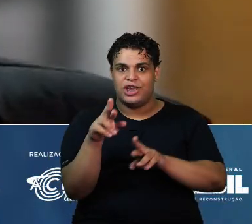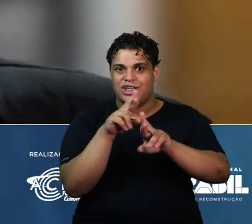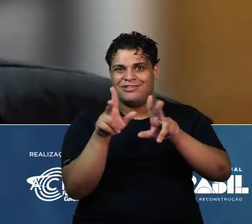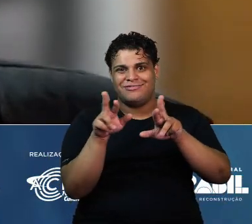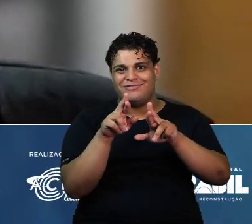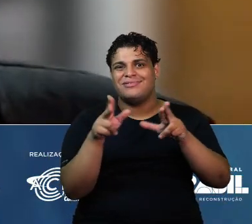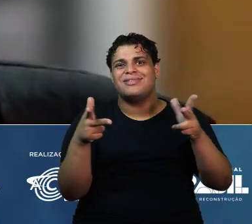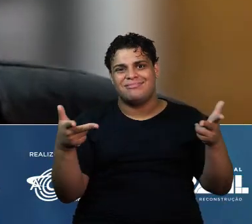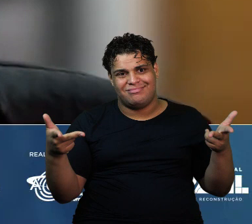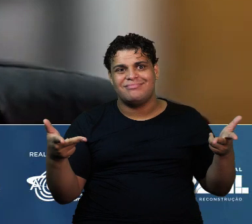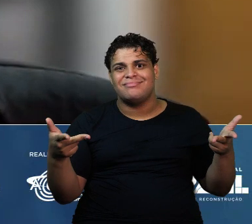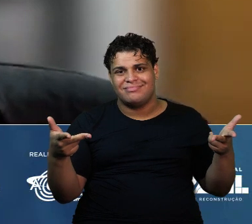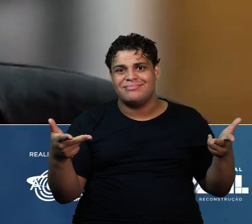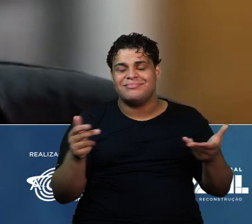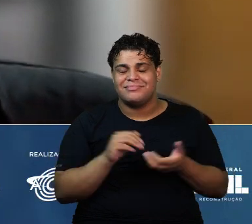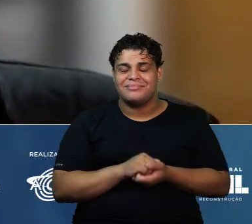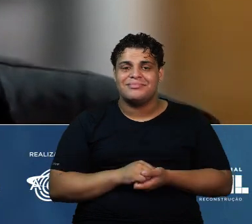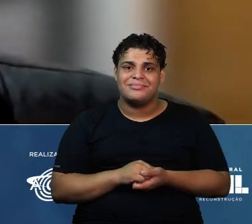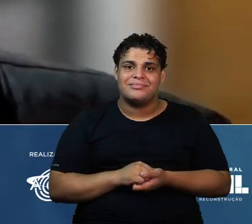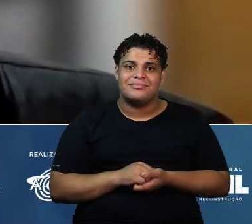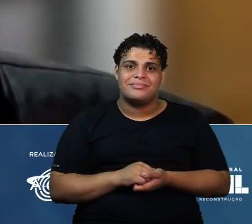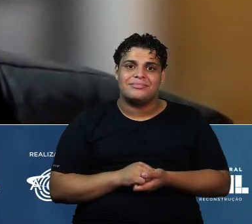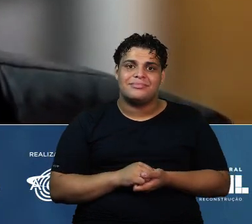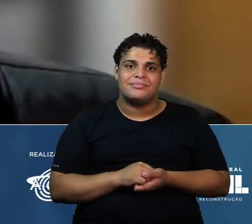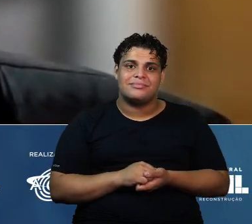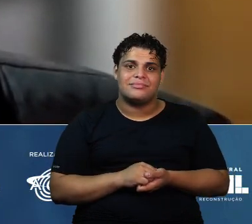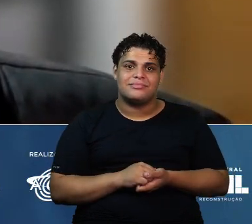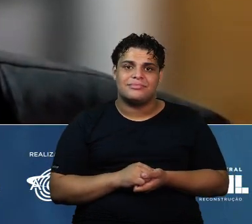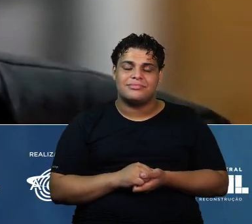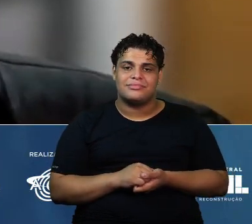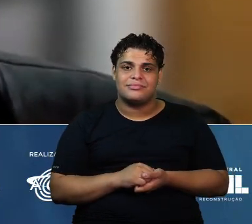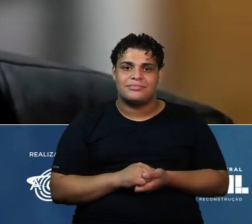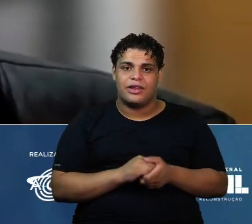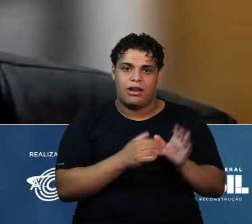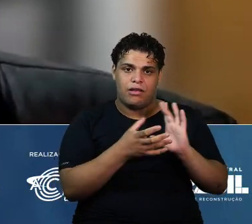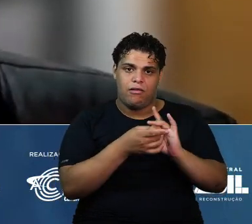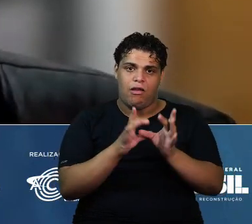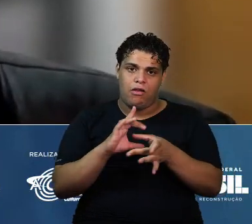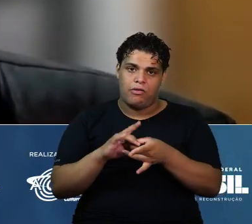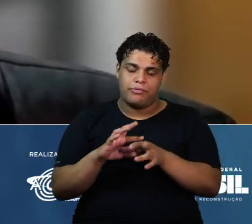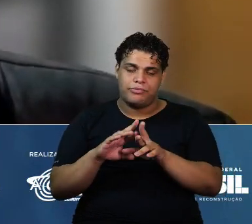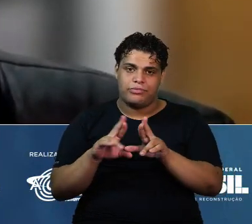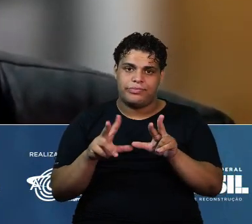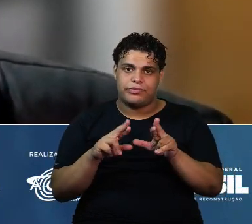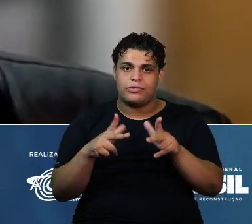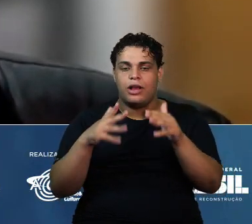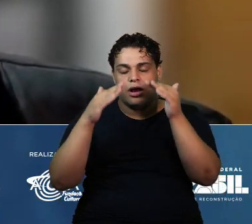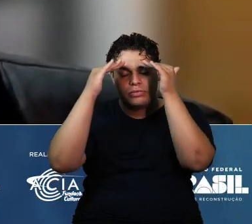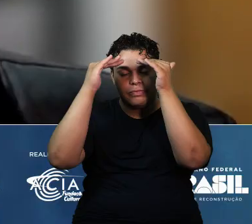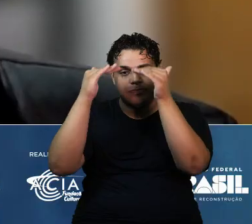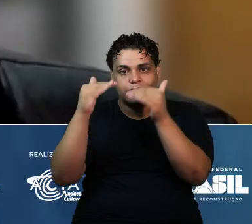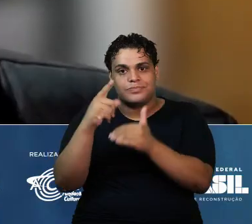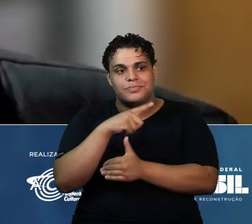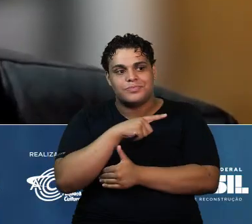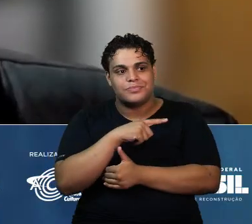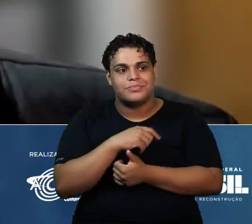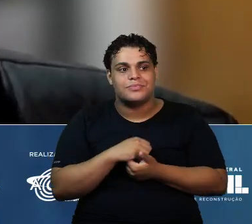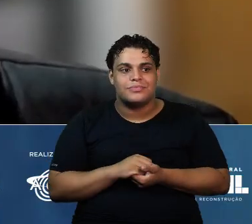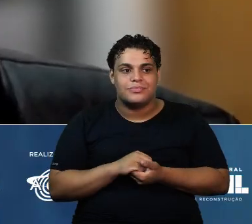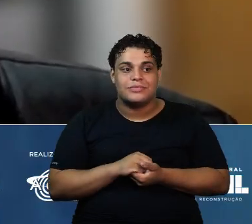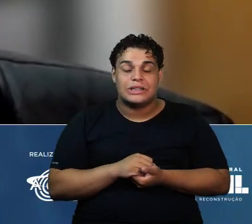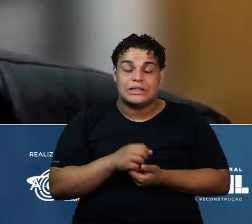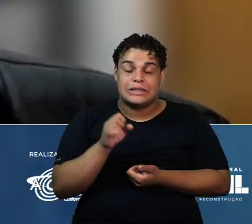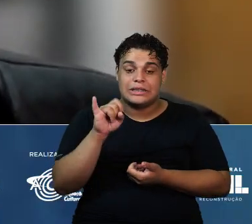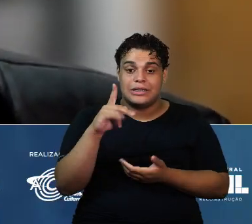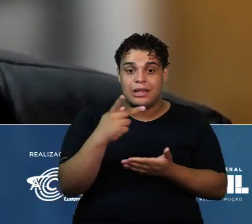características diferentes, são competências aquáticas diferentes. Então, muito respeito, né? E se acontecer um